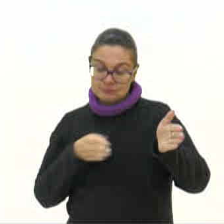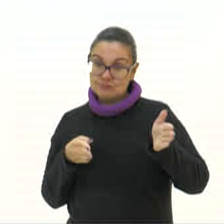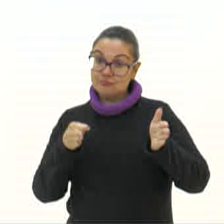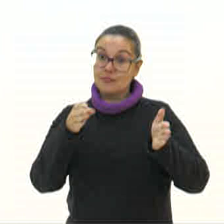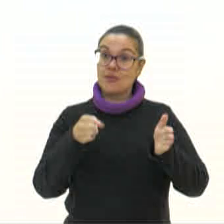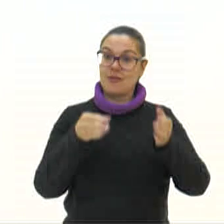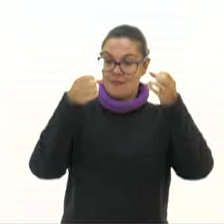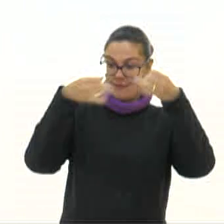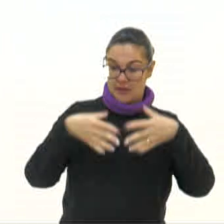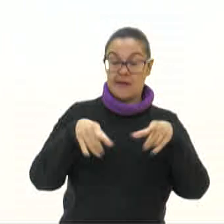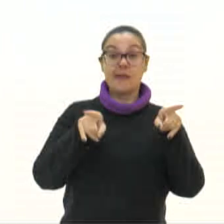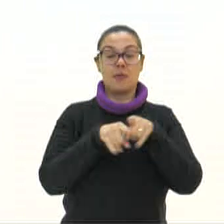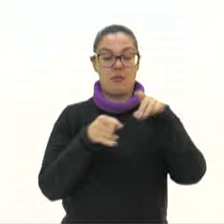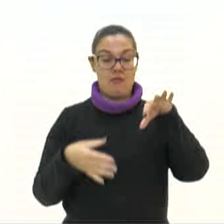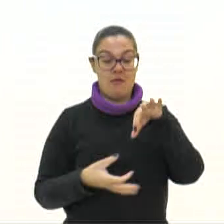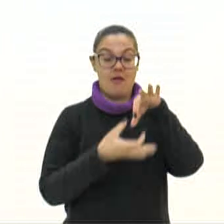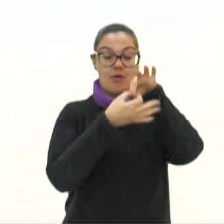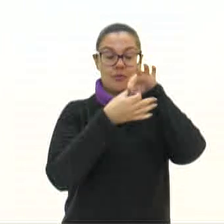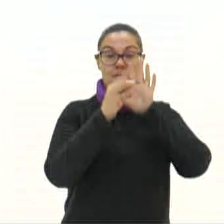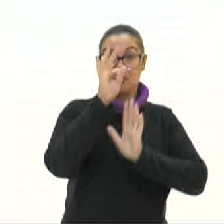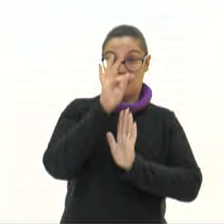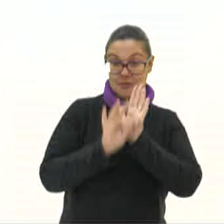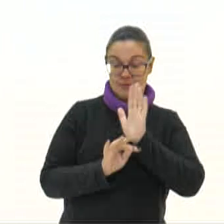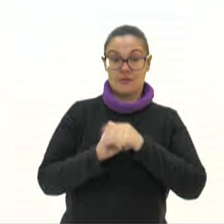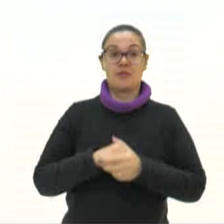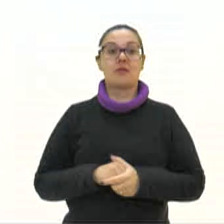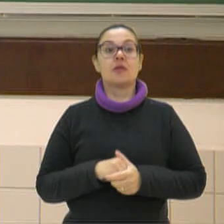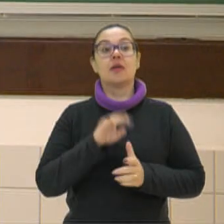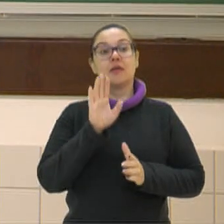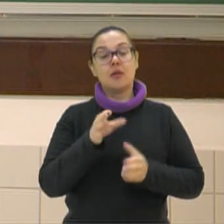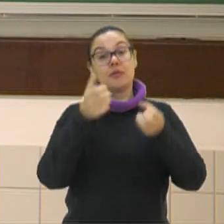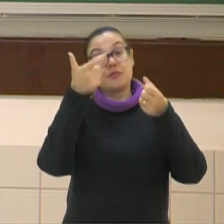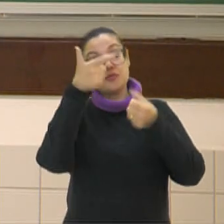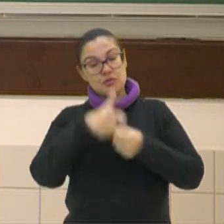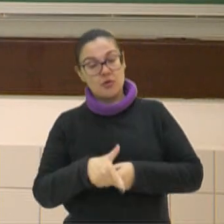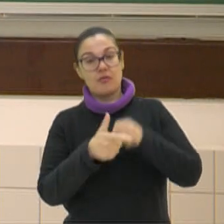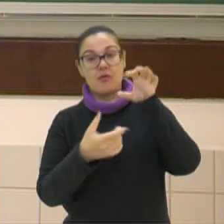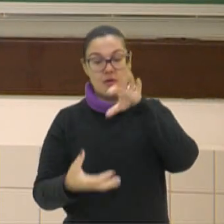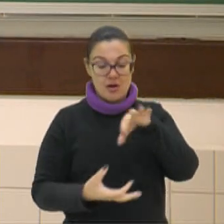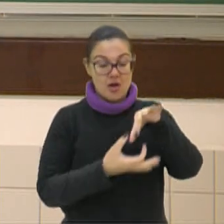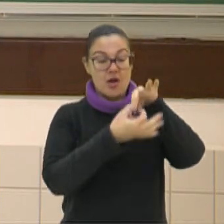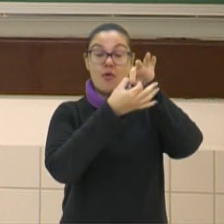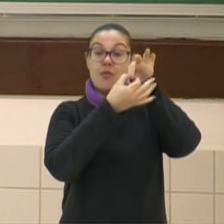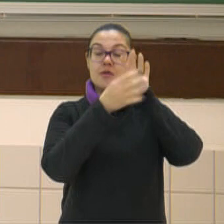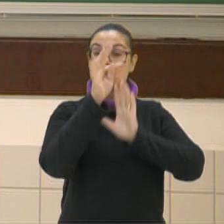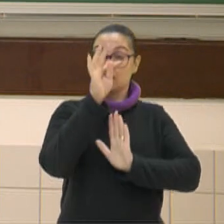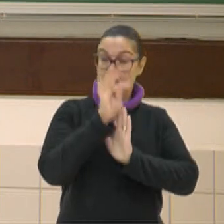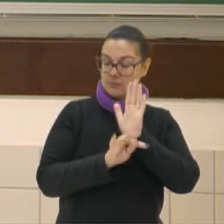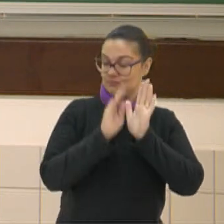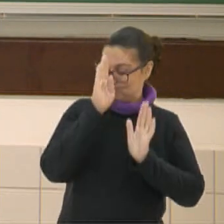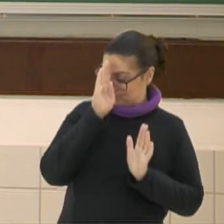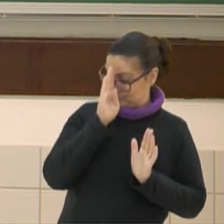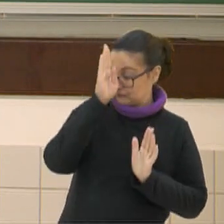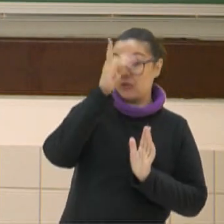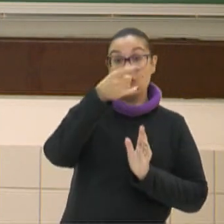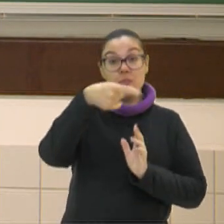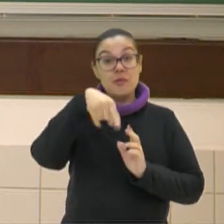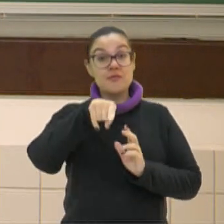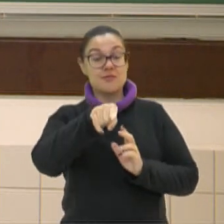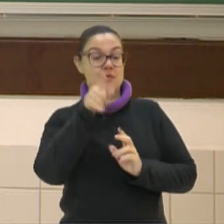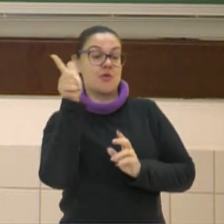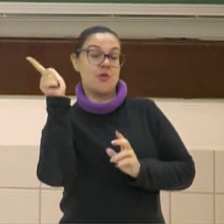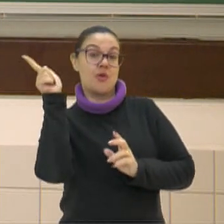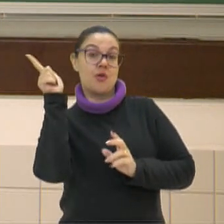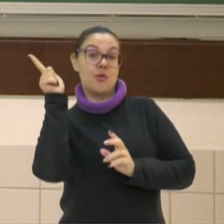Vimos a importância da coesão textual para a compreensão do texto. A coesão textual ela é fundamental, galera. Ela é fundamental para que você produza um